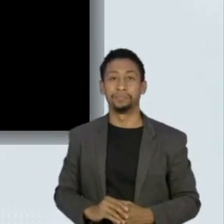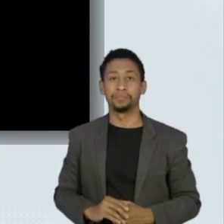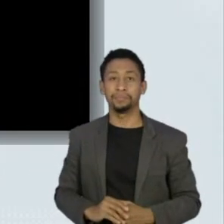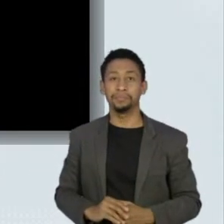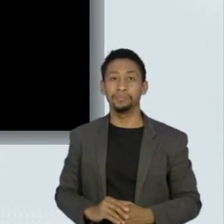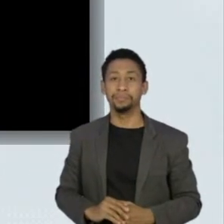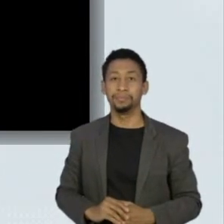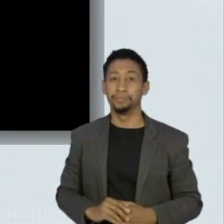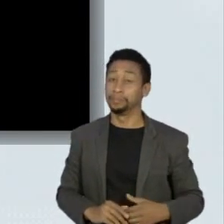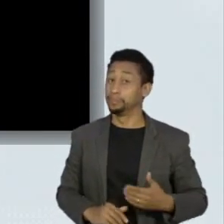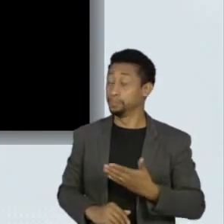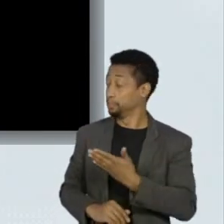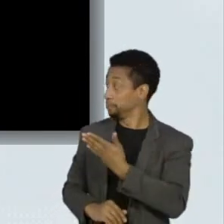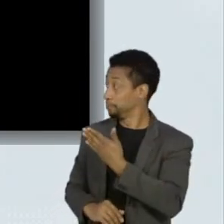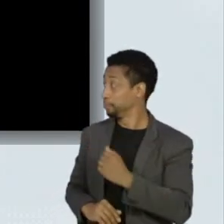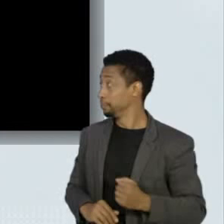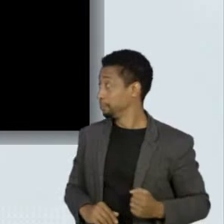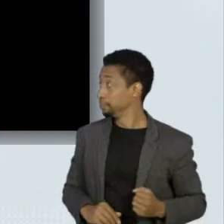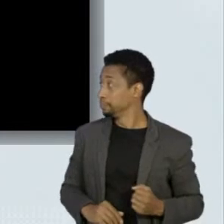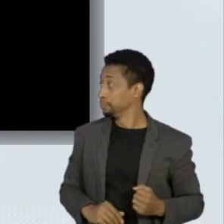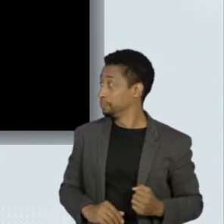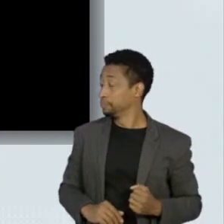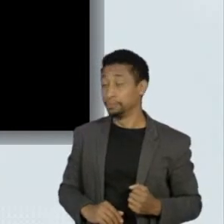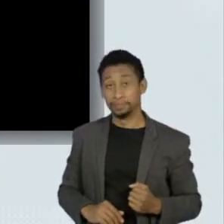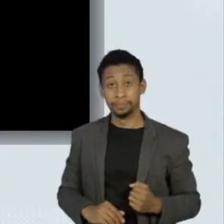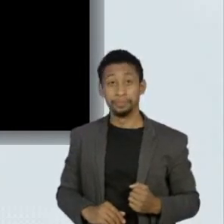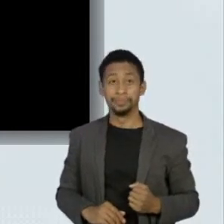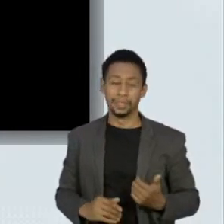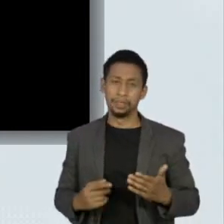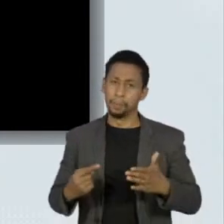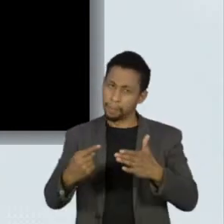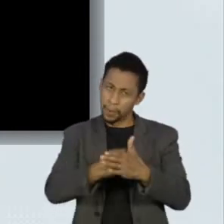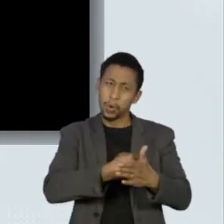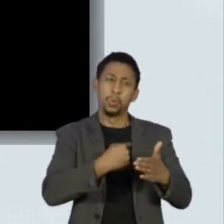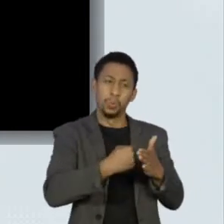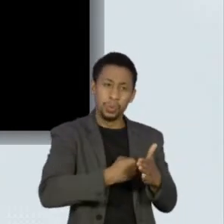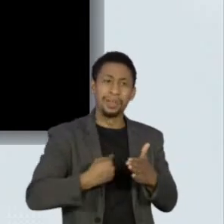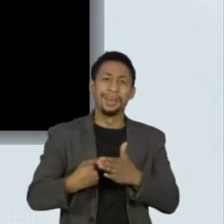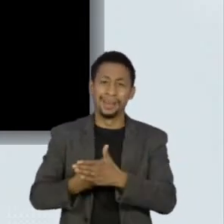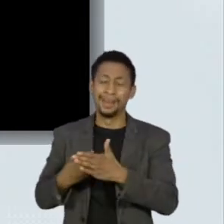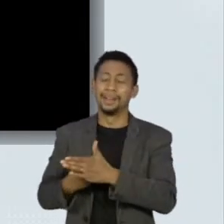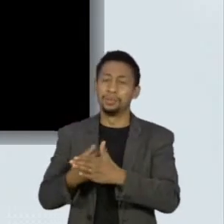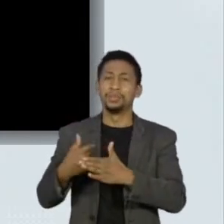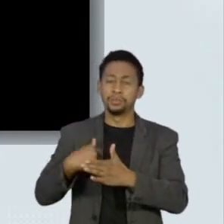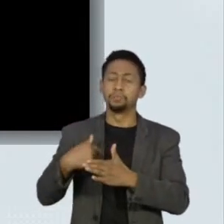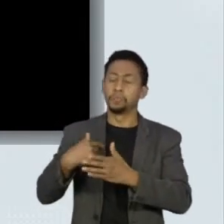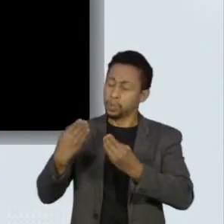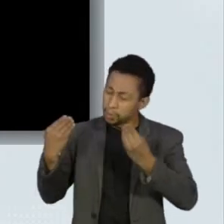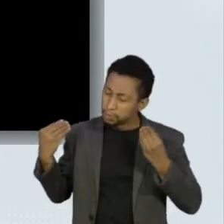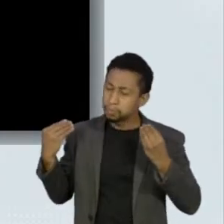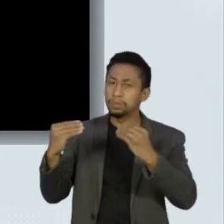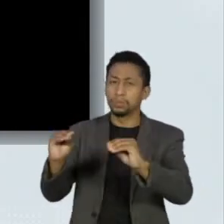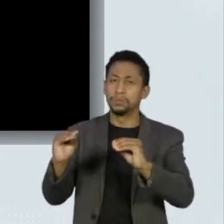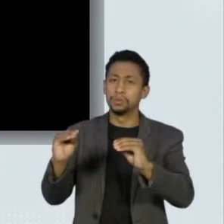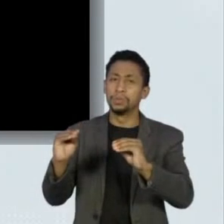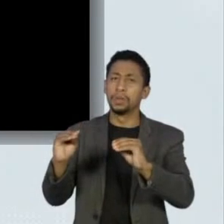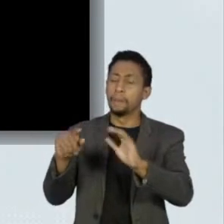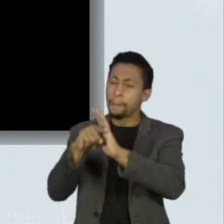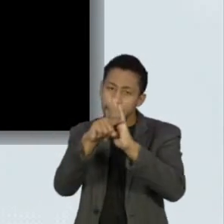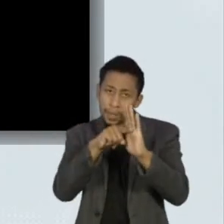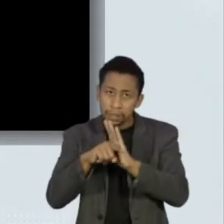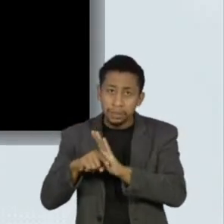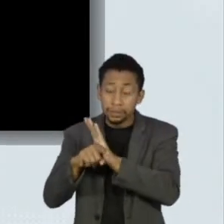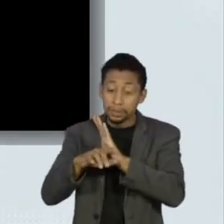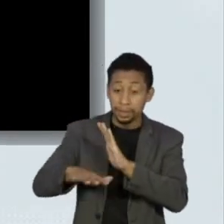Cabe anotar, e até porque é perguntado, e nós fizemos questão de publicar o protocolo de pesquisa em áreas